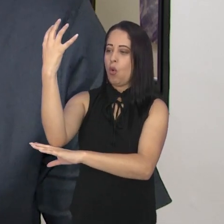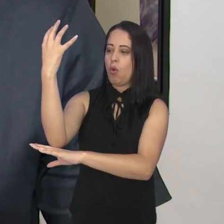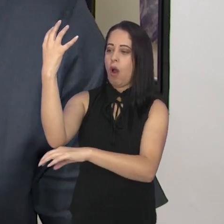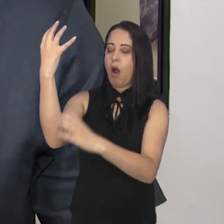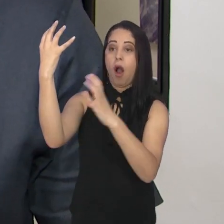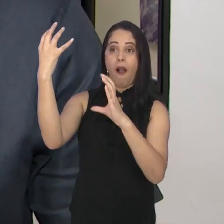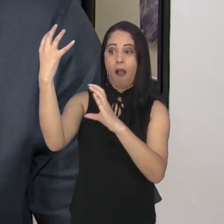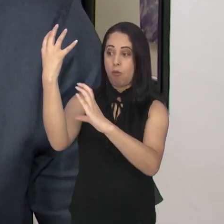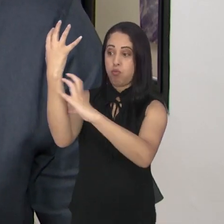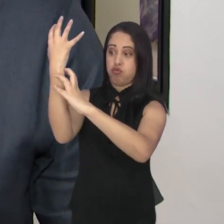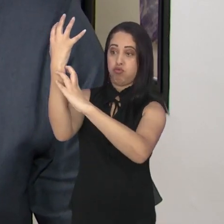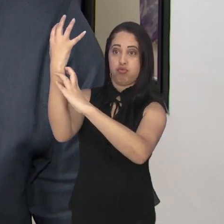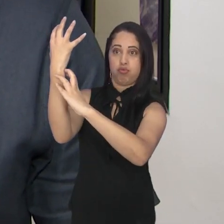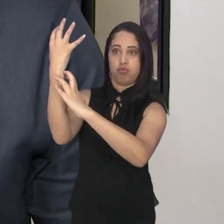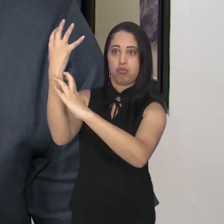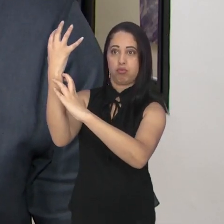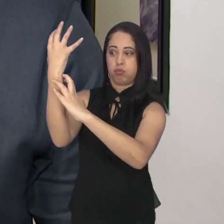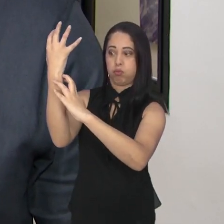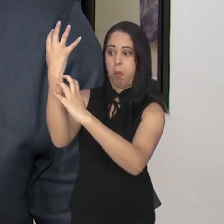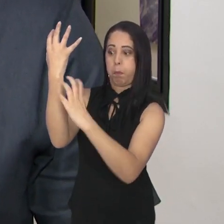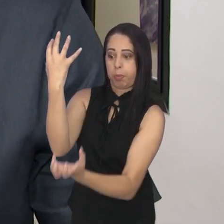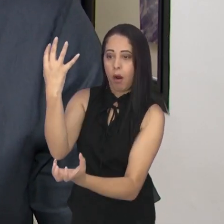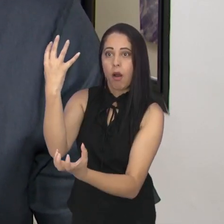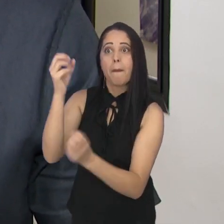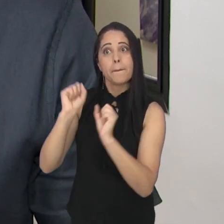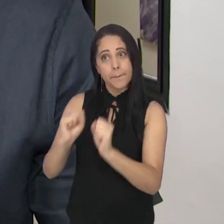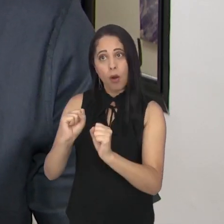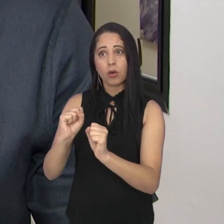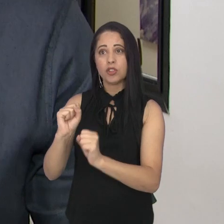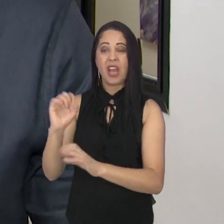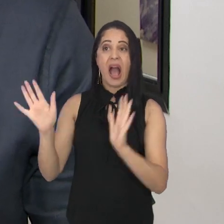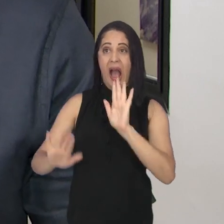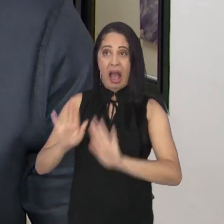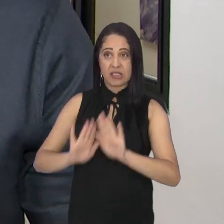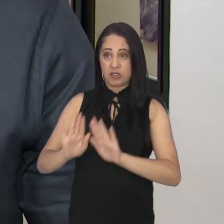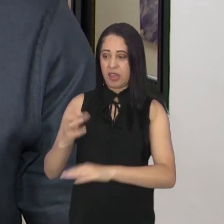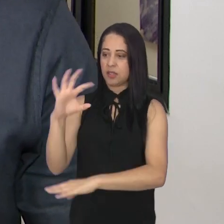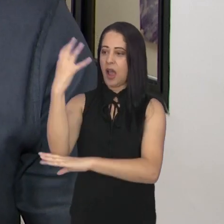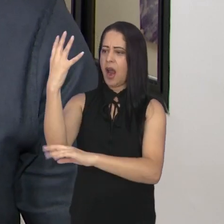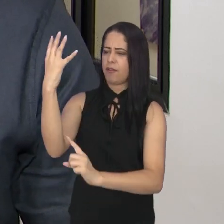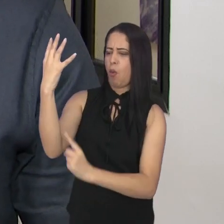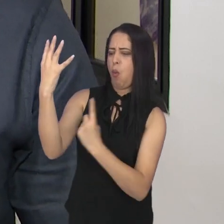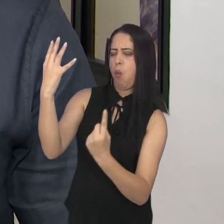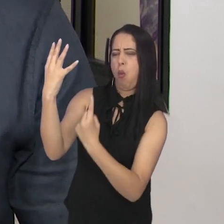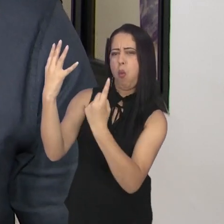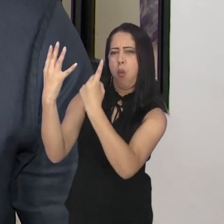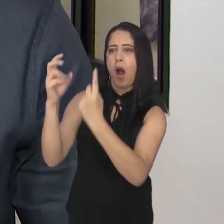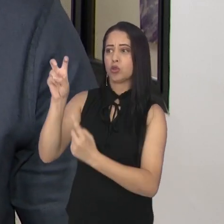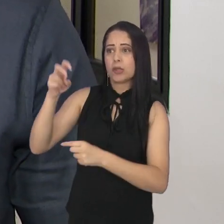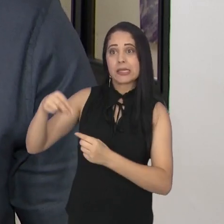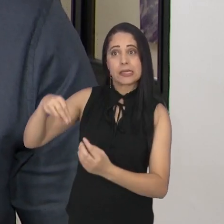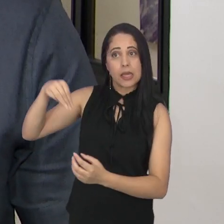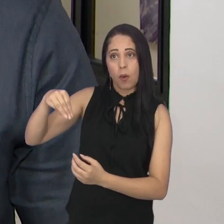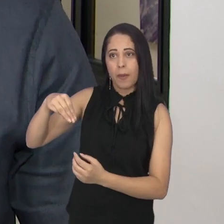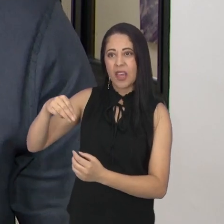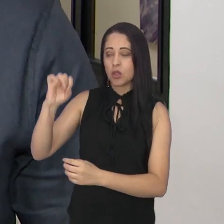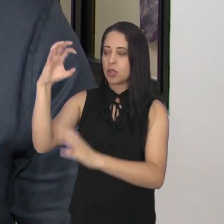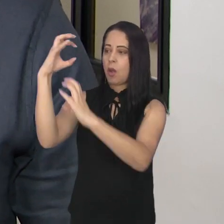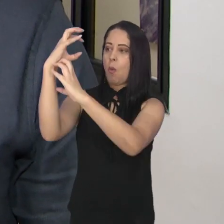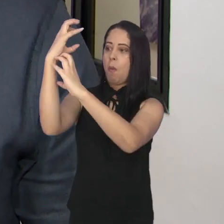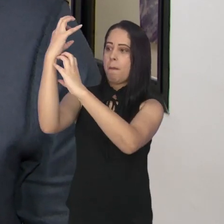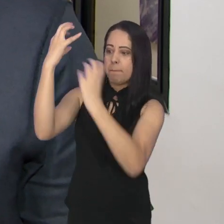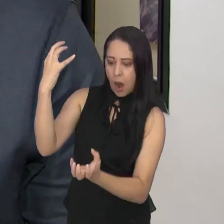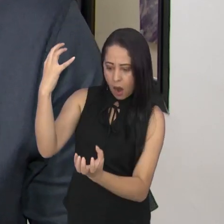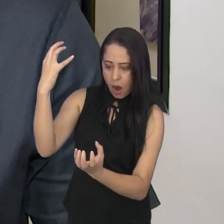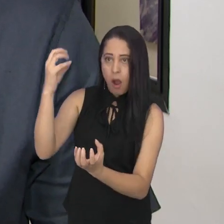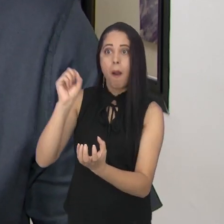dão frutos grandes, tá certo? E a altura aí de 5, 6 metros. Quando esse fruto, se ele cai e pega na